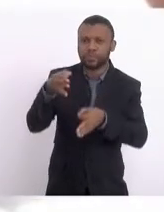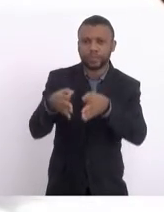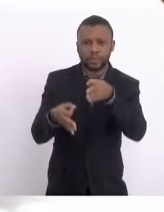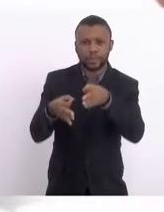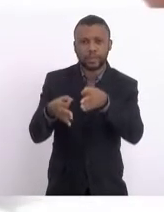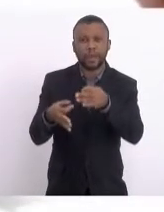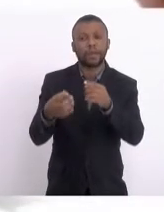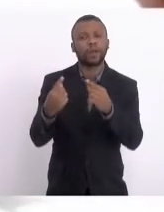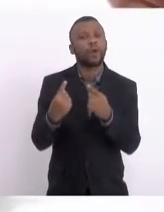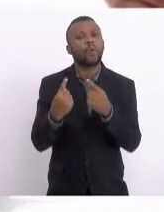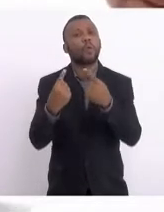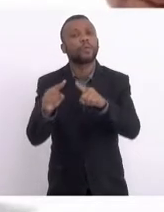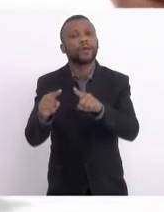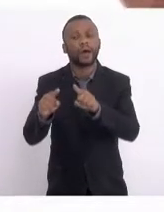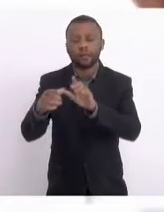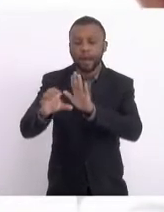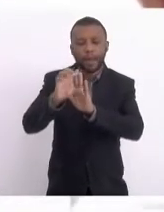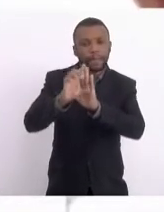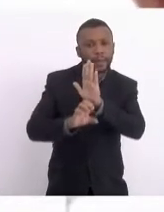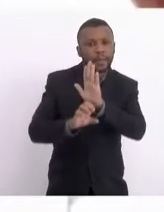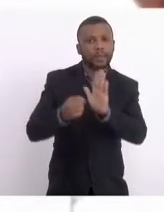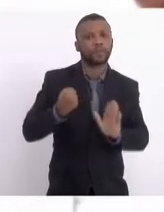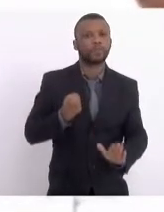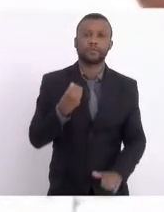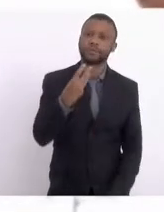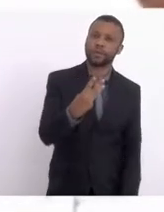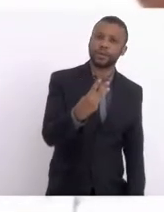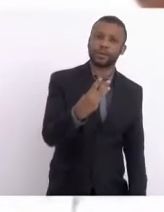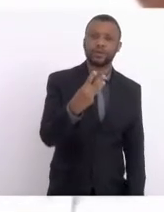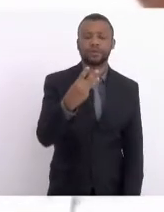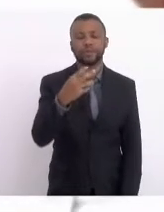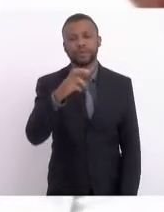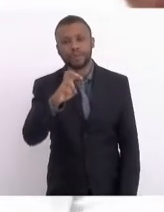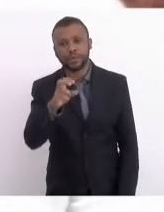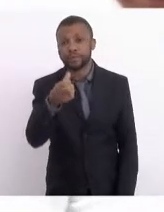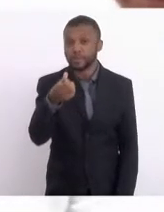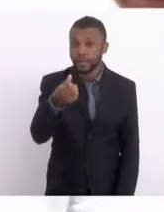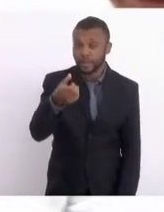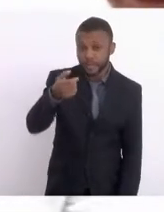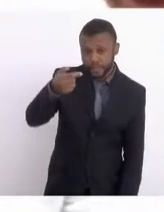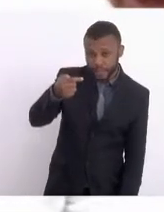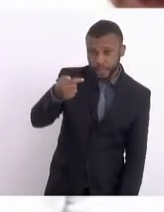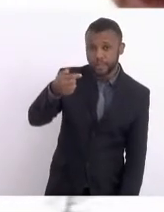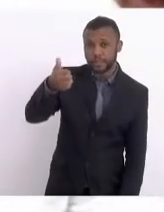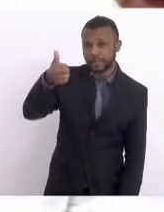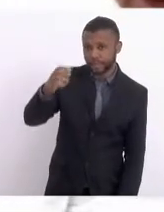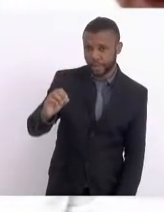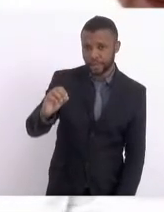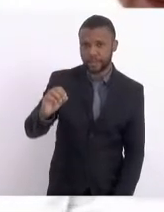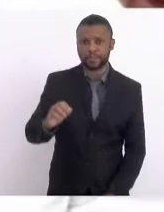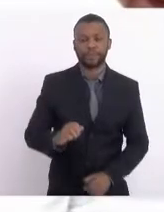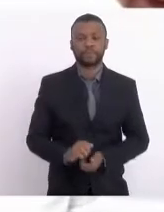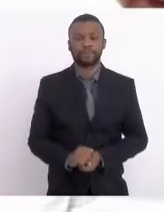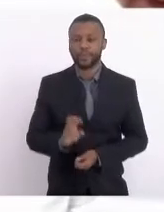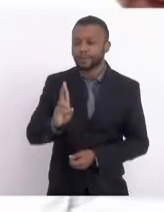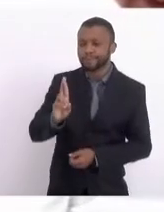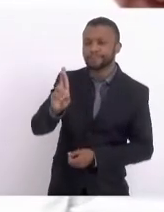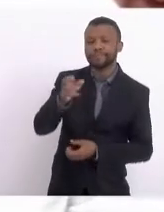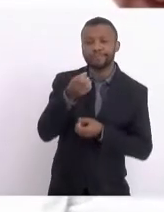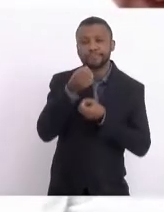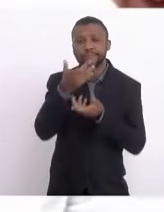contrárias às emendas número 3, 5, 6, 7 e 10. Relatores, deputado